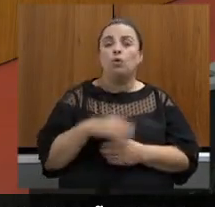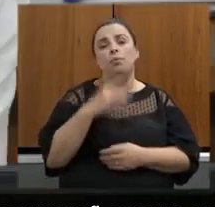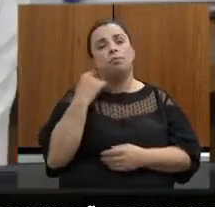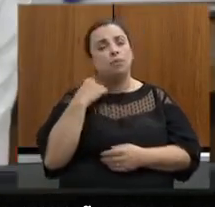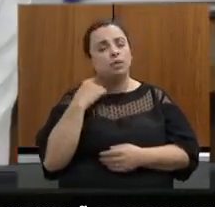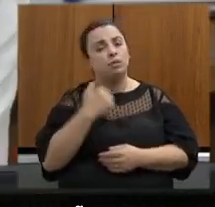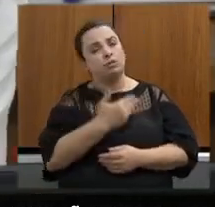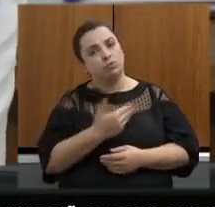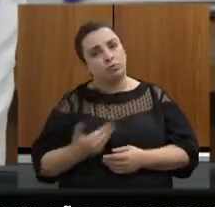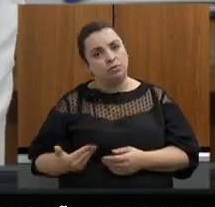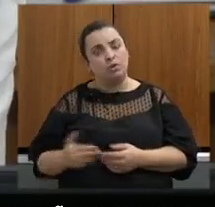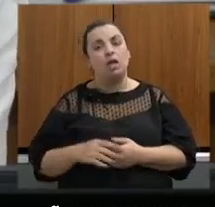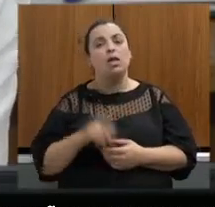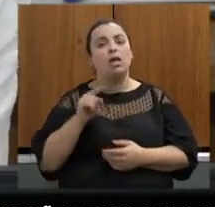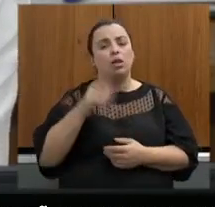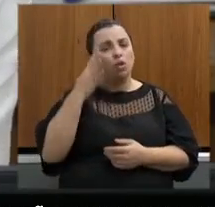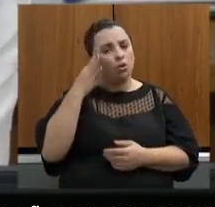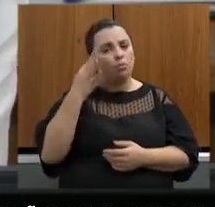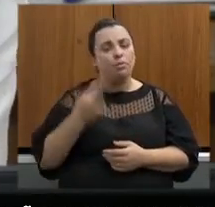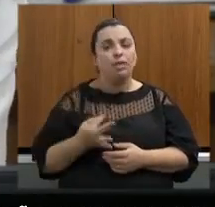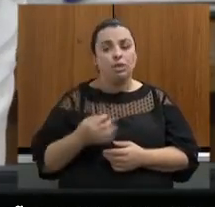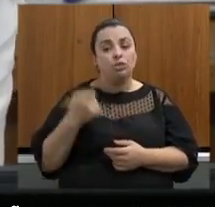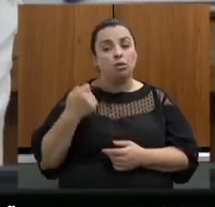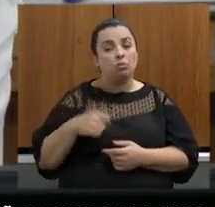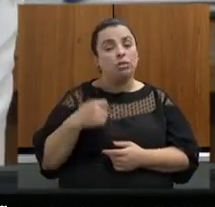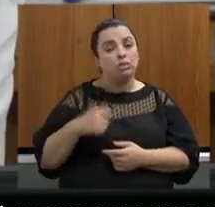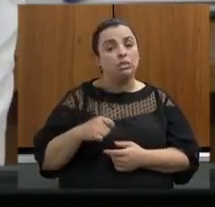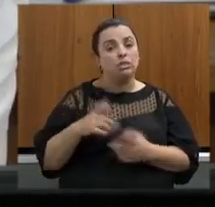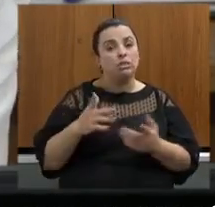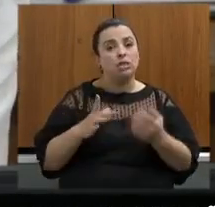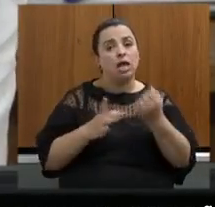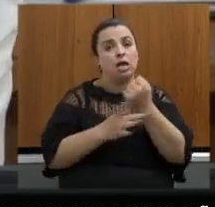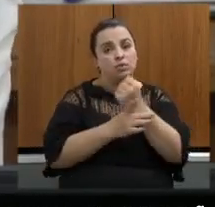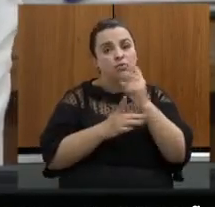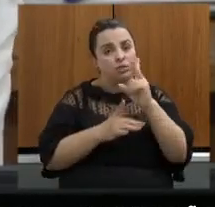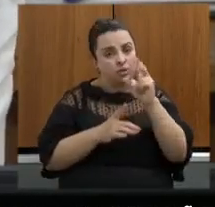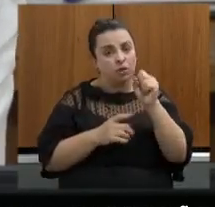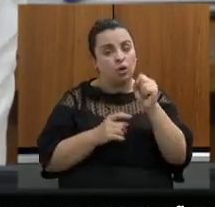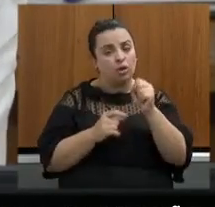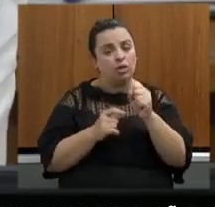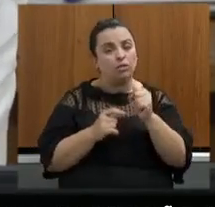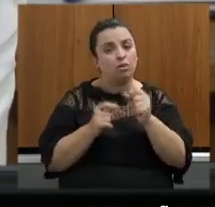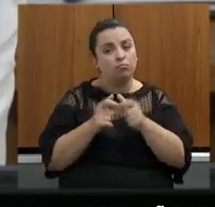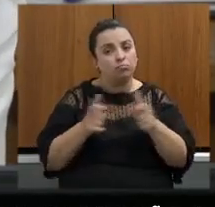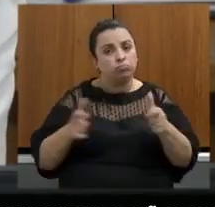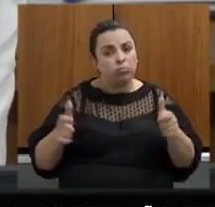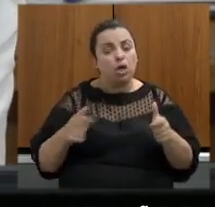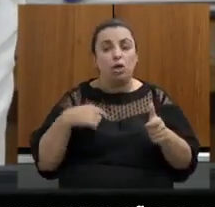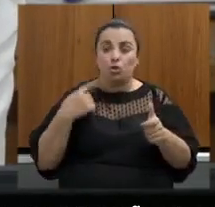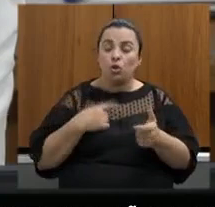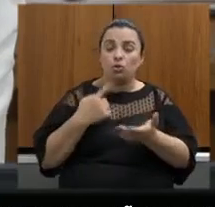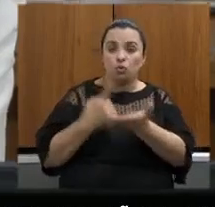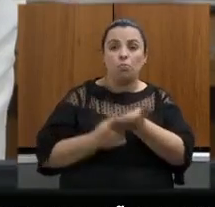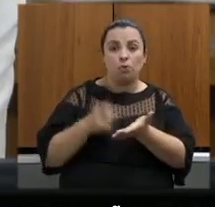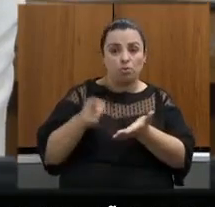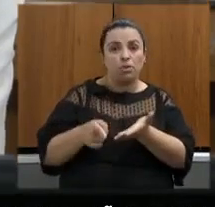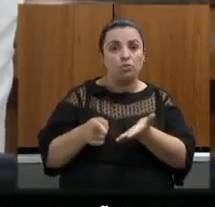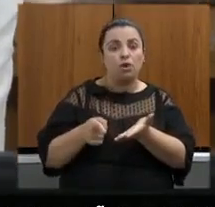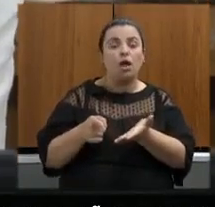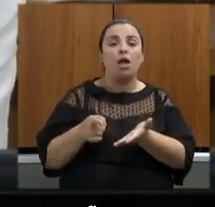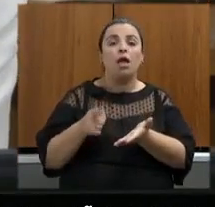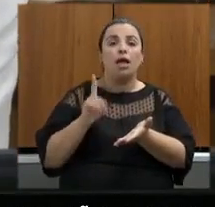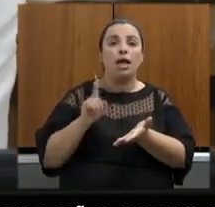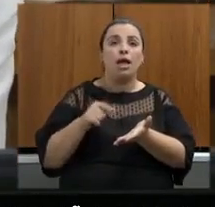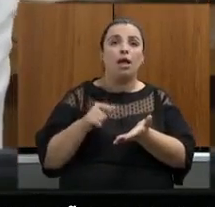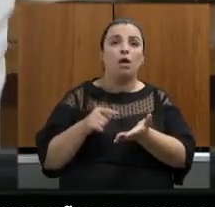compreende a necessidade de fortalecimento das nossas forças de segurança e nosso compromisso com as forças de segurança é de um